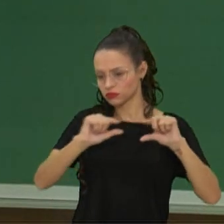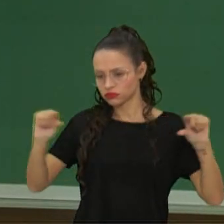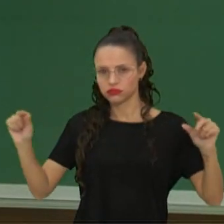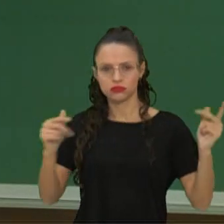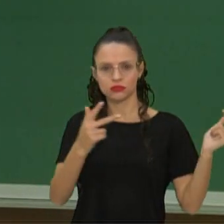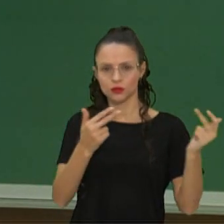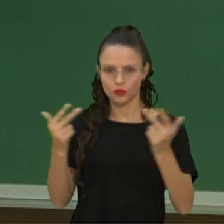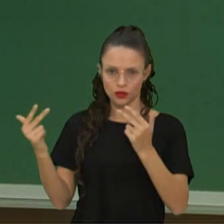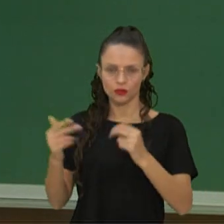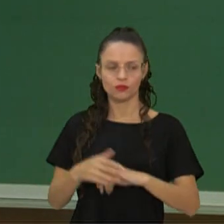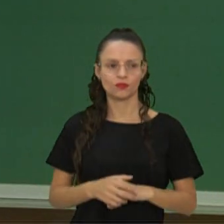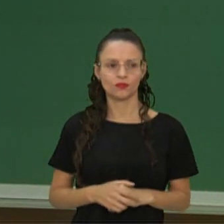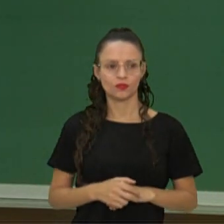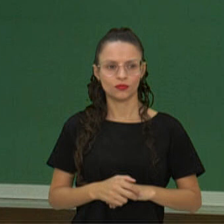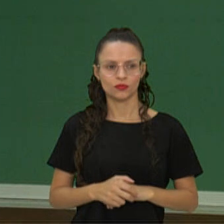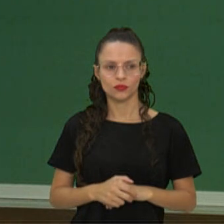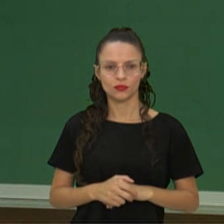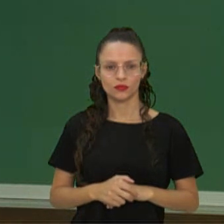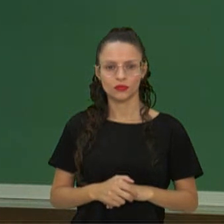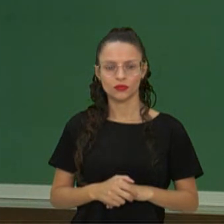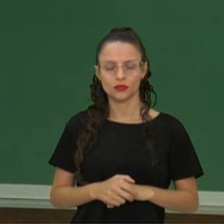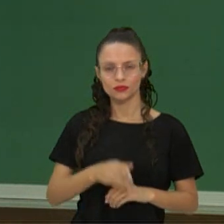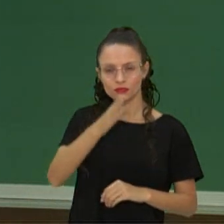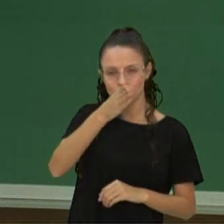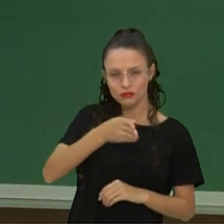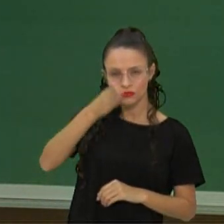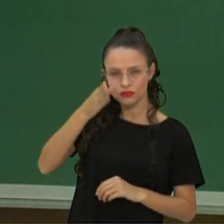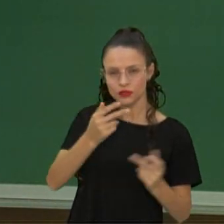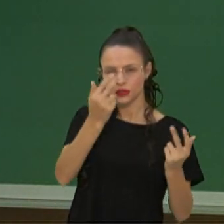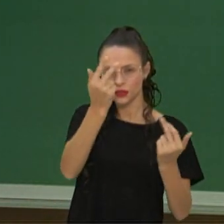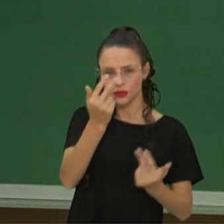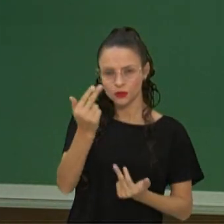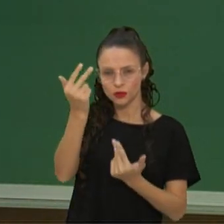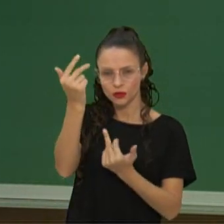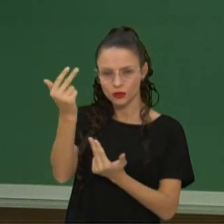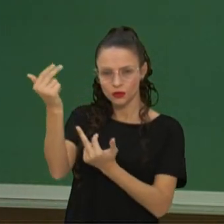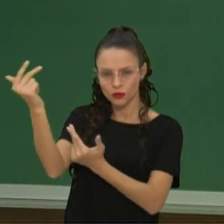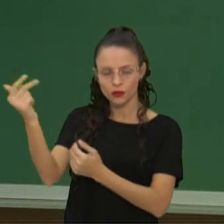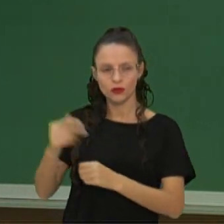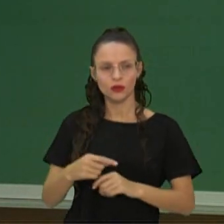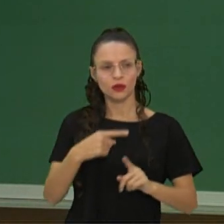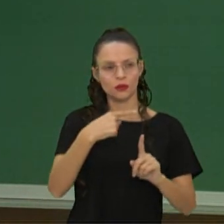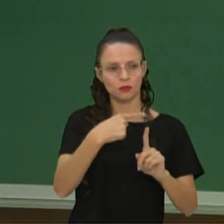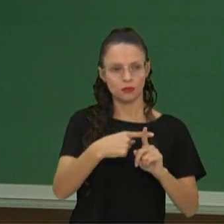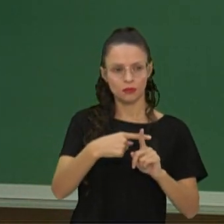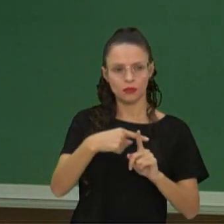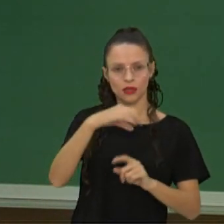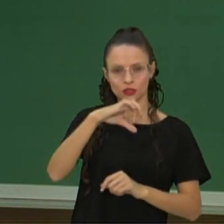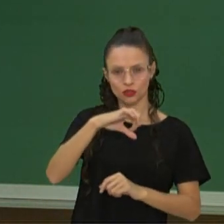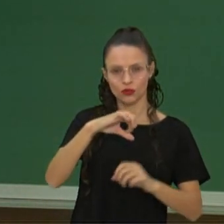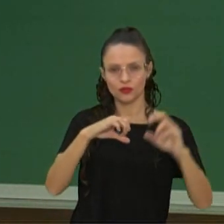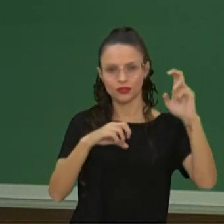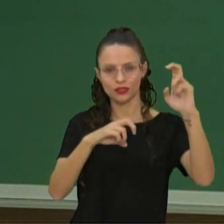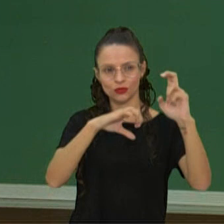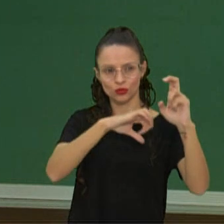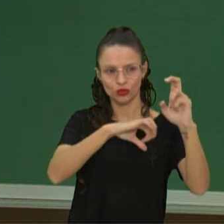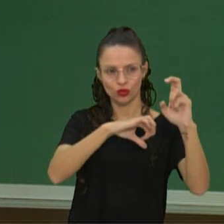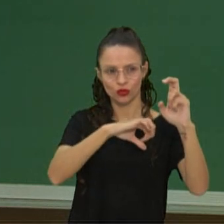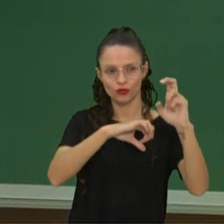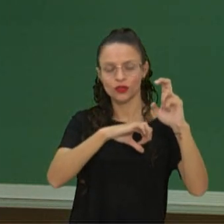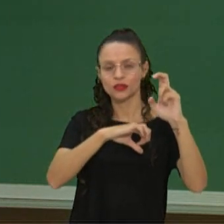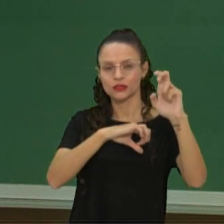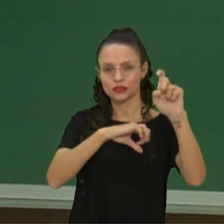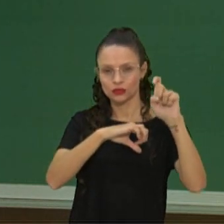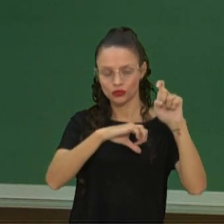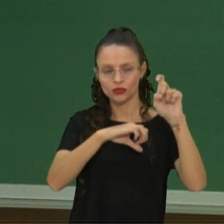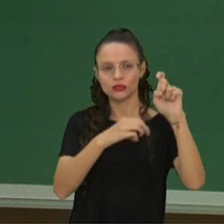tudo ok, né? Termo semelhante embaixo de termo semelhante. Então fica assim, o mais 9 embaixo do mais 5, o menos 3x embaixo